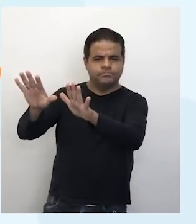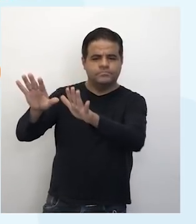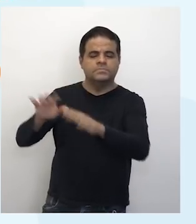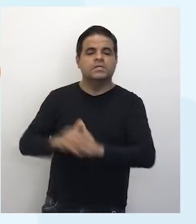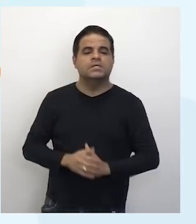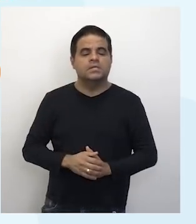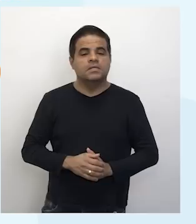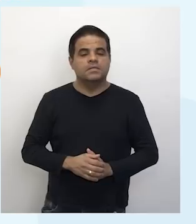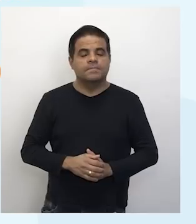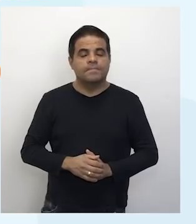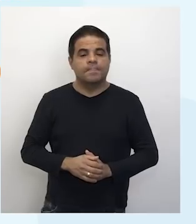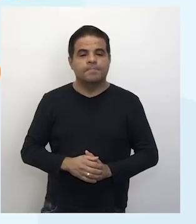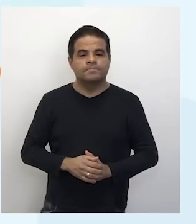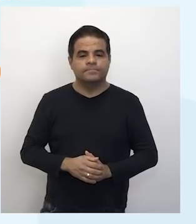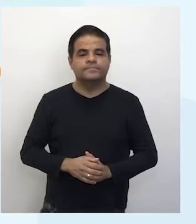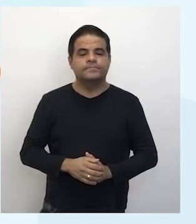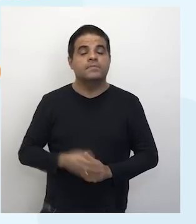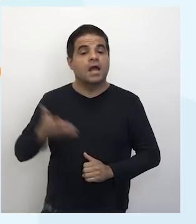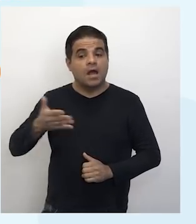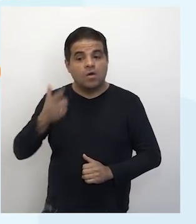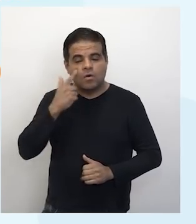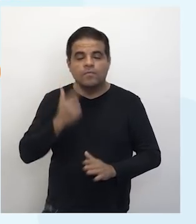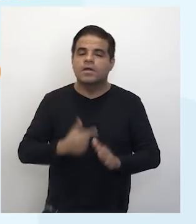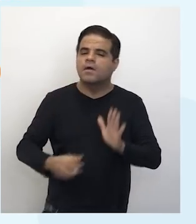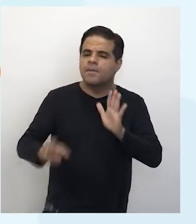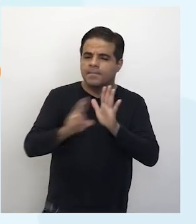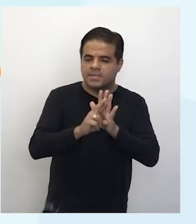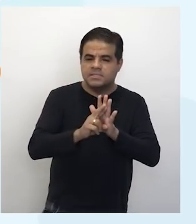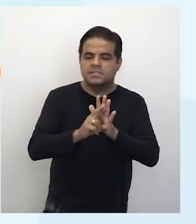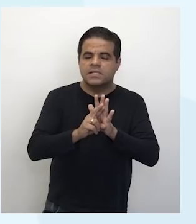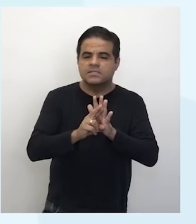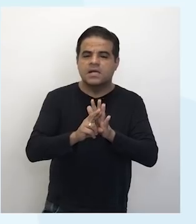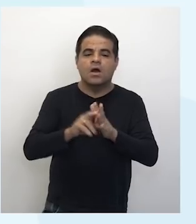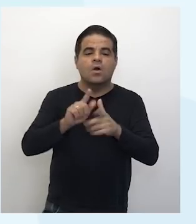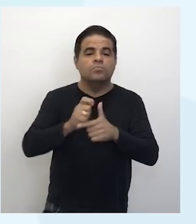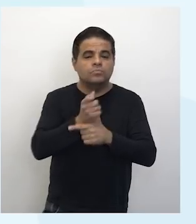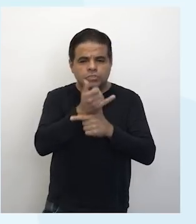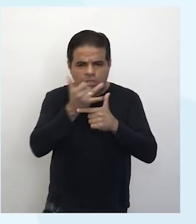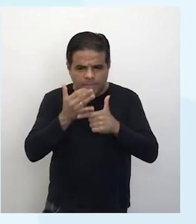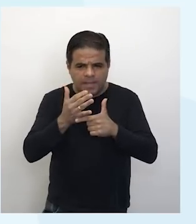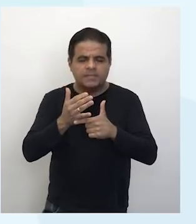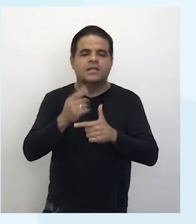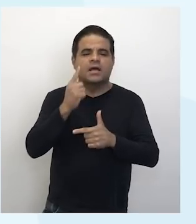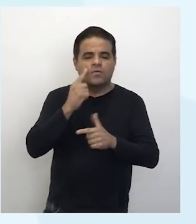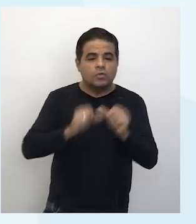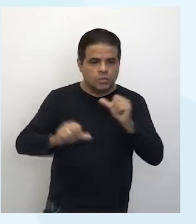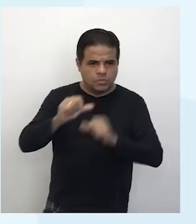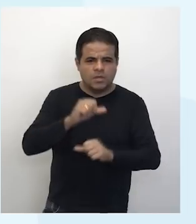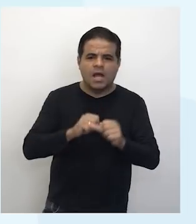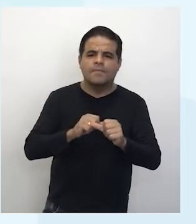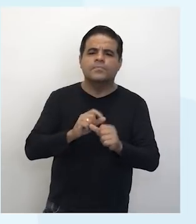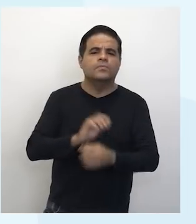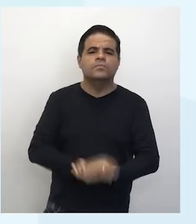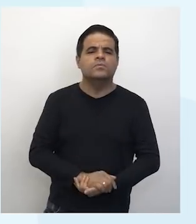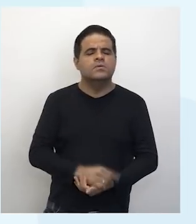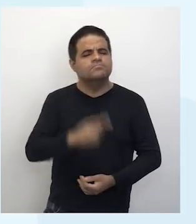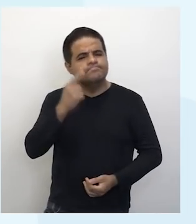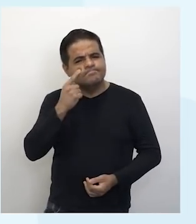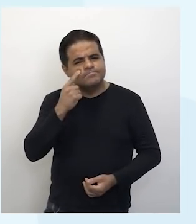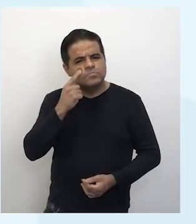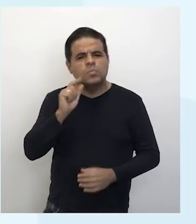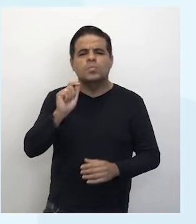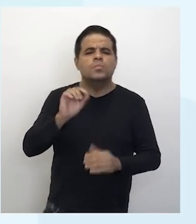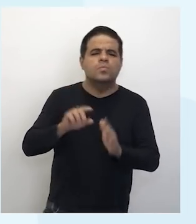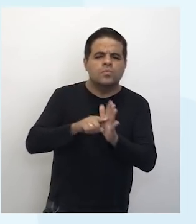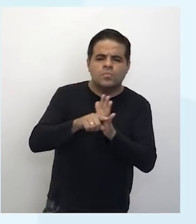Vamos então passar para a próxima. Ó, nós vamos fazer uma representação geométrica, tá? Vou trocar aqui a tela. Bom, vamos